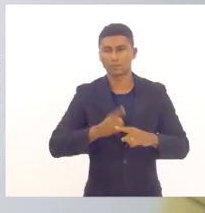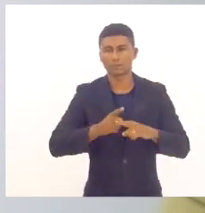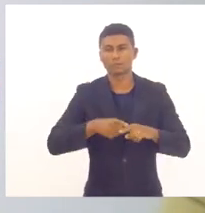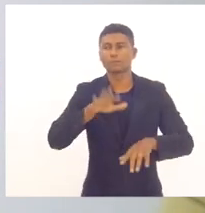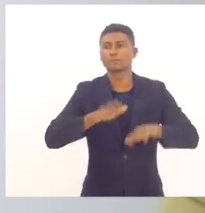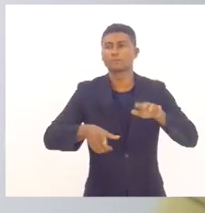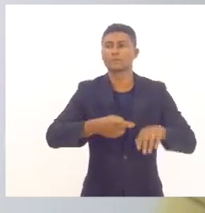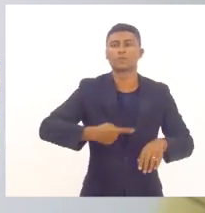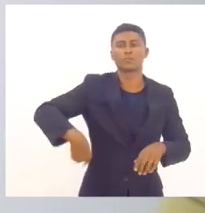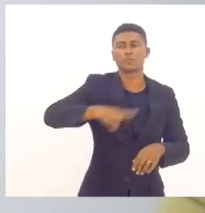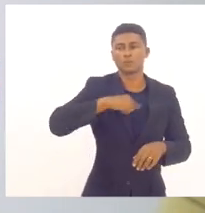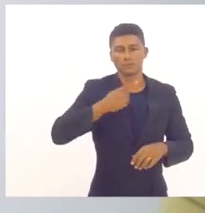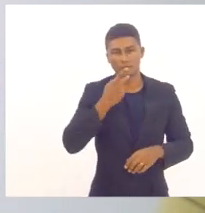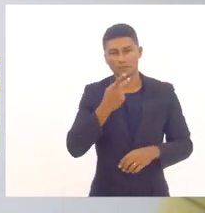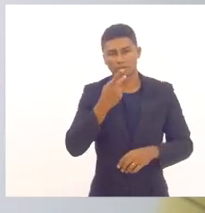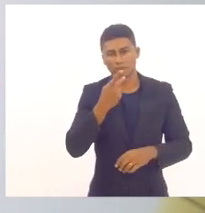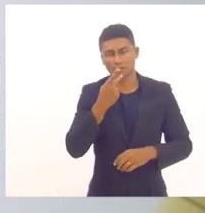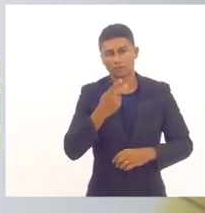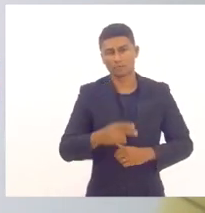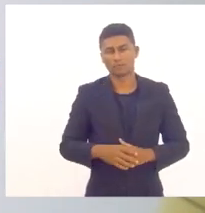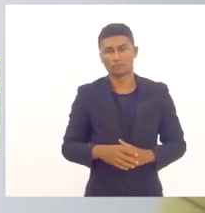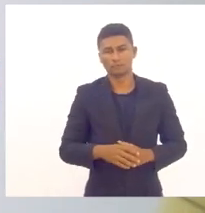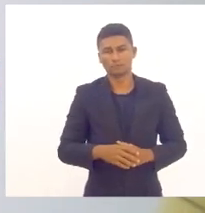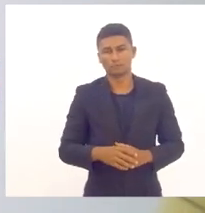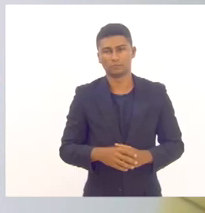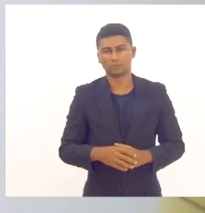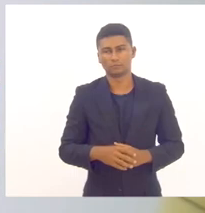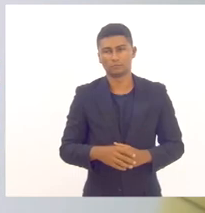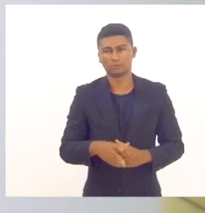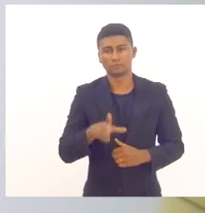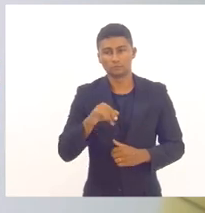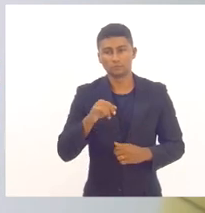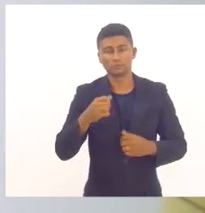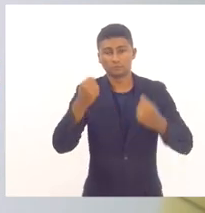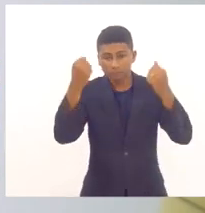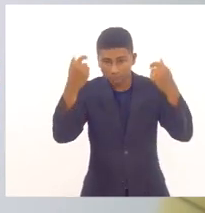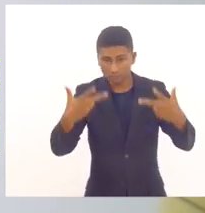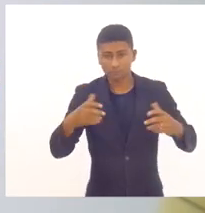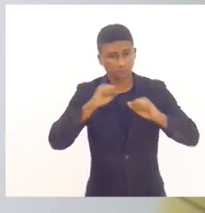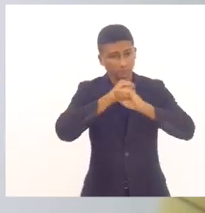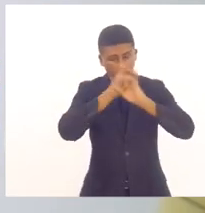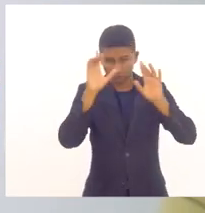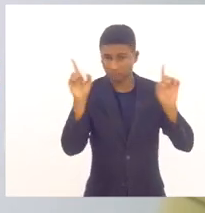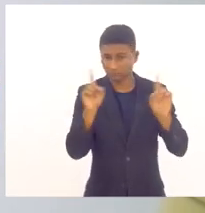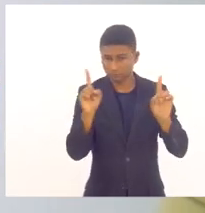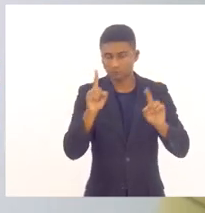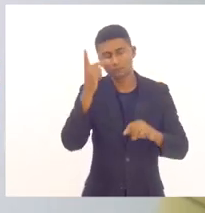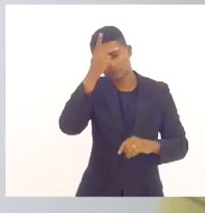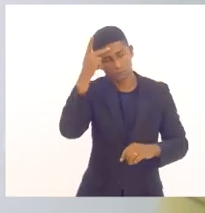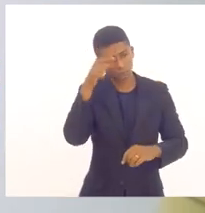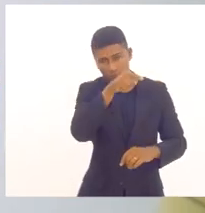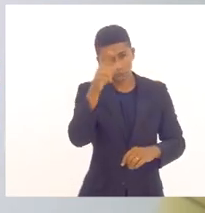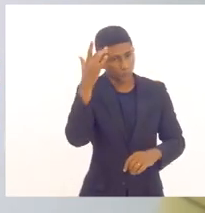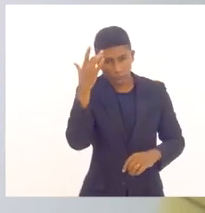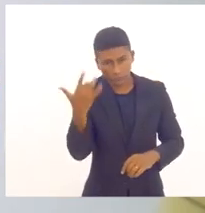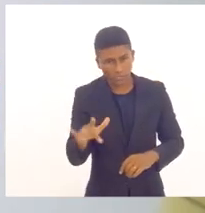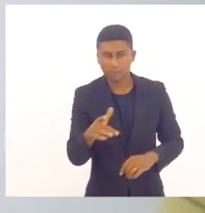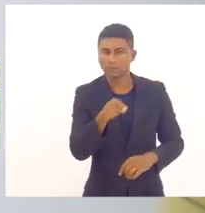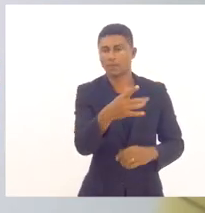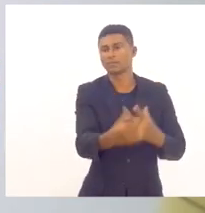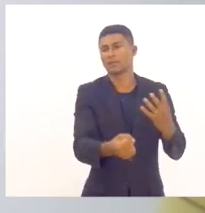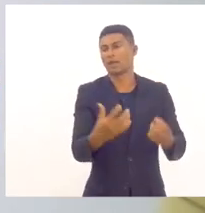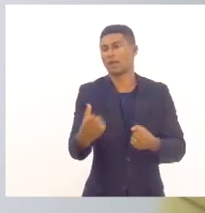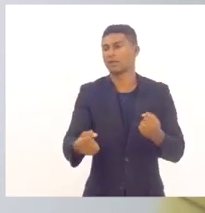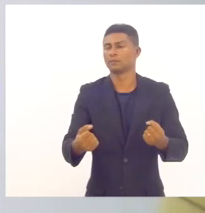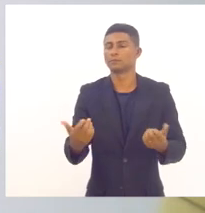fala e uma coisa que não é esclarecida passa como verdade para quem não tem o conhecimento. E uma coisa